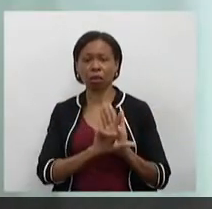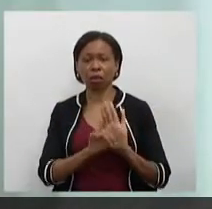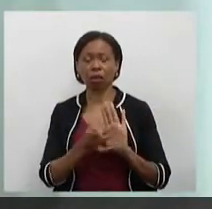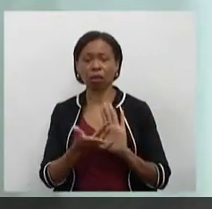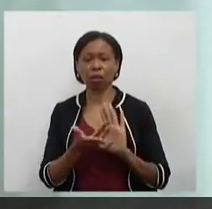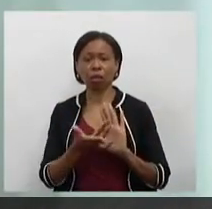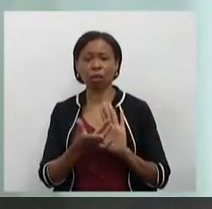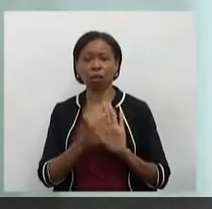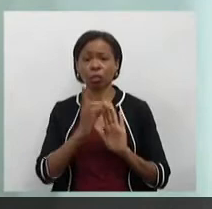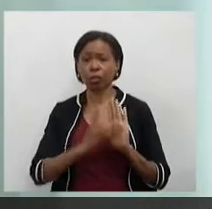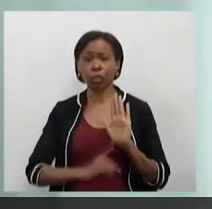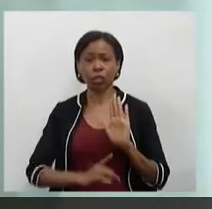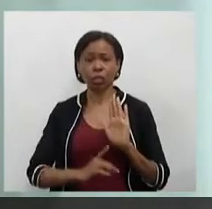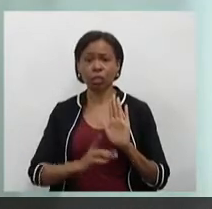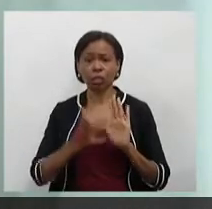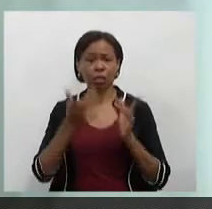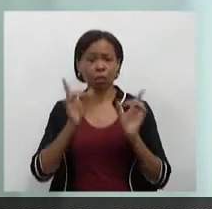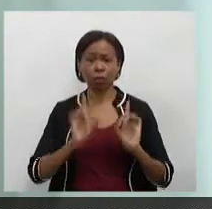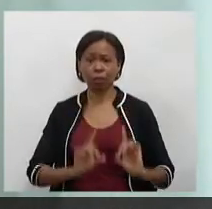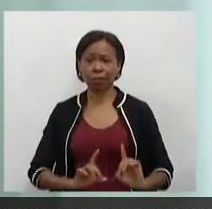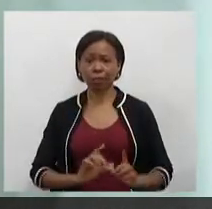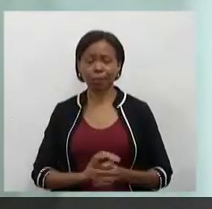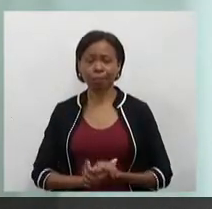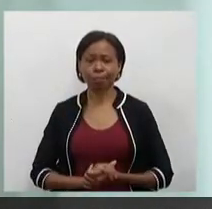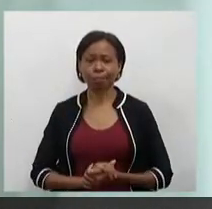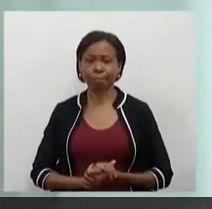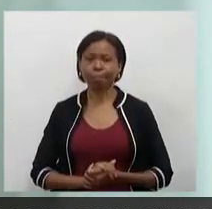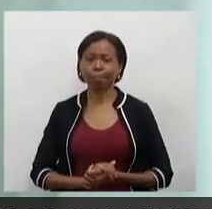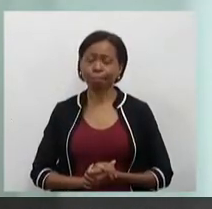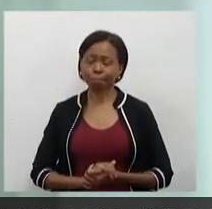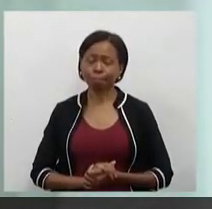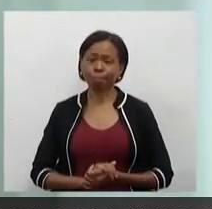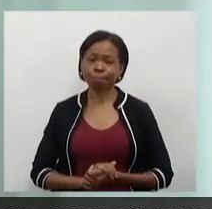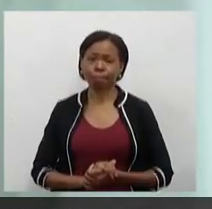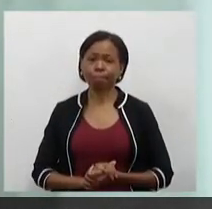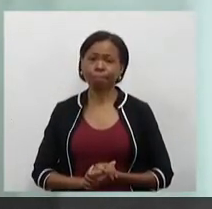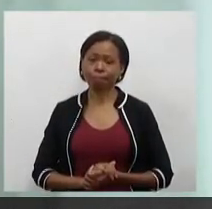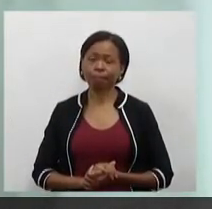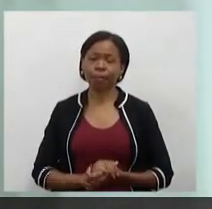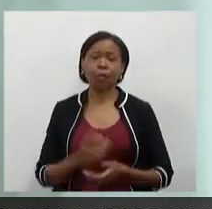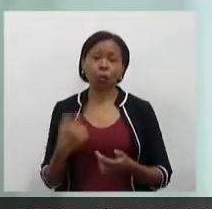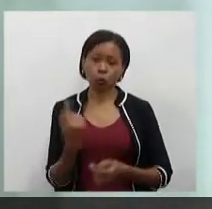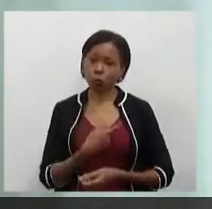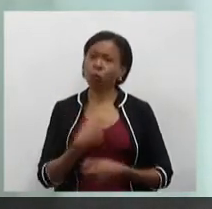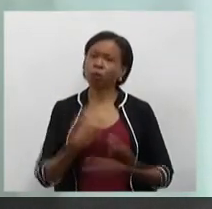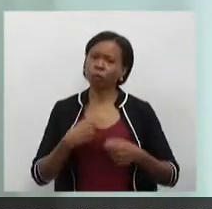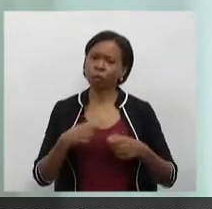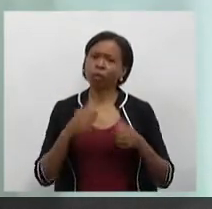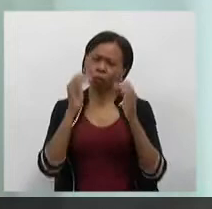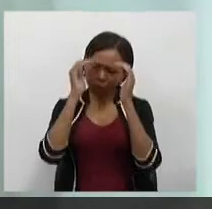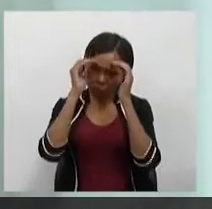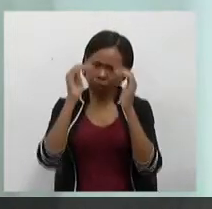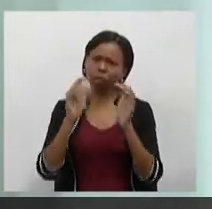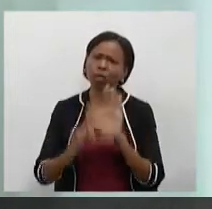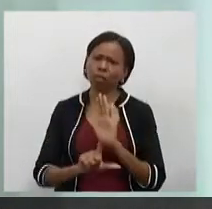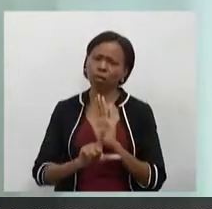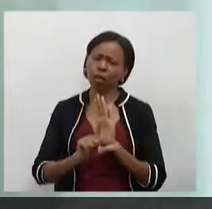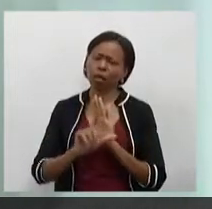aqui muito claro que a gente tem que fazer valer os nossos direitos. Por justamente ter o conhecê-lo de todas as